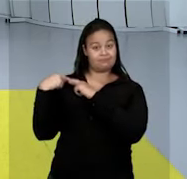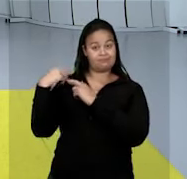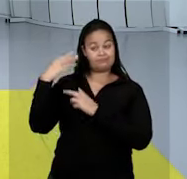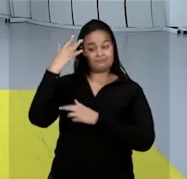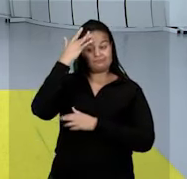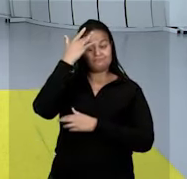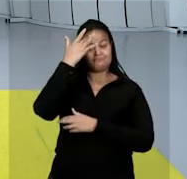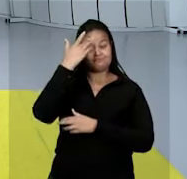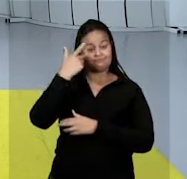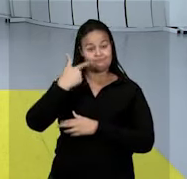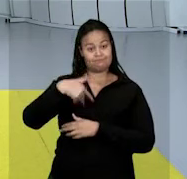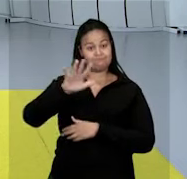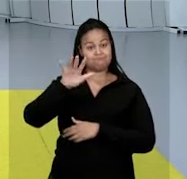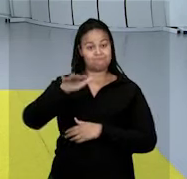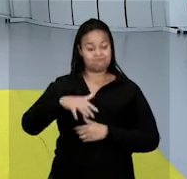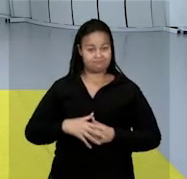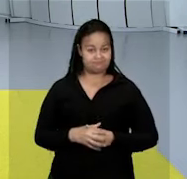medula espinhal.